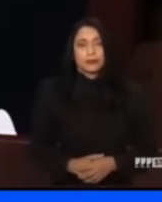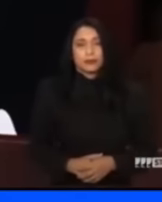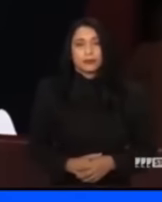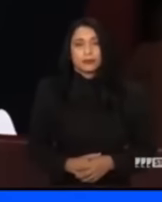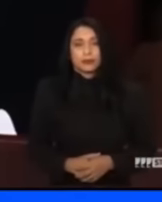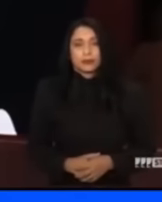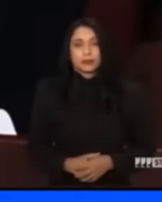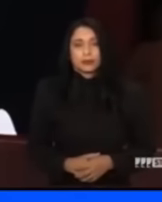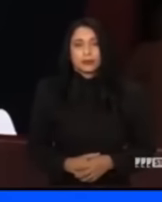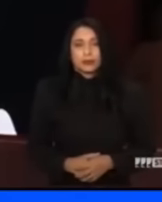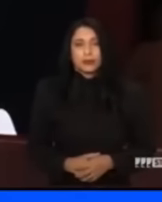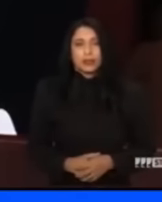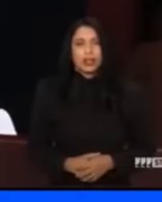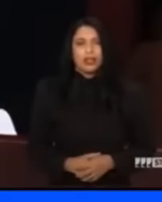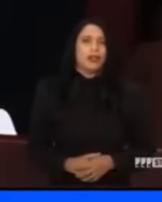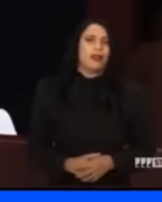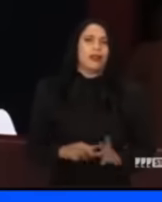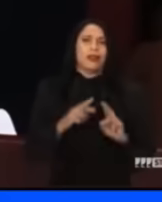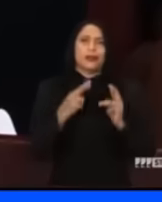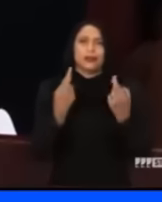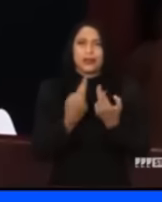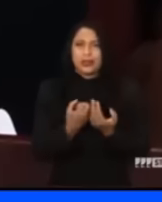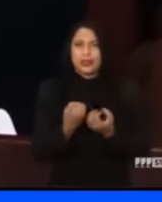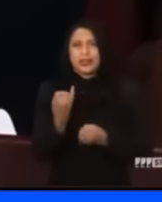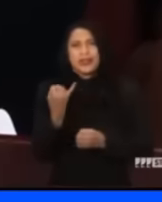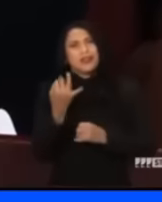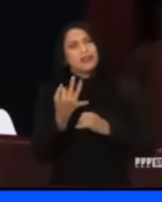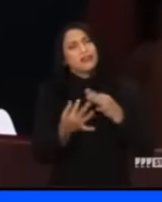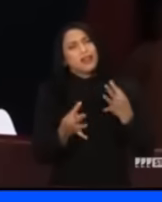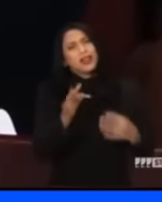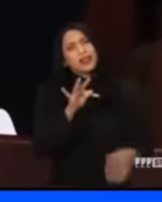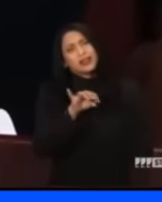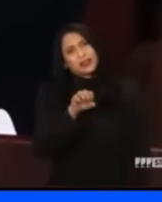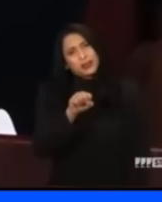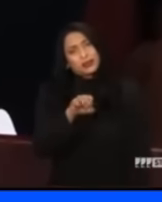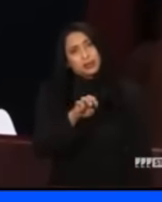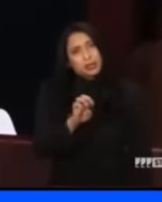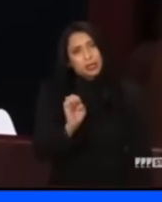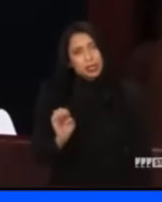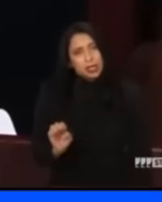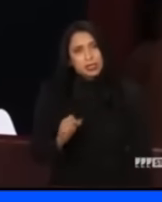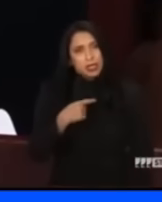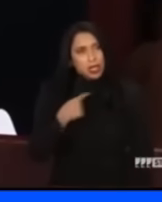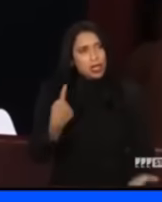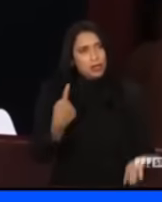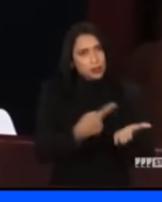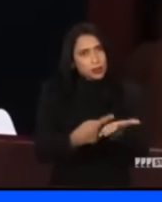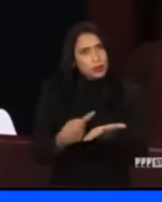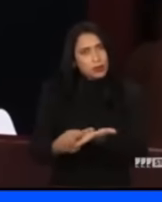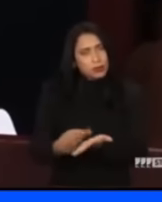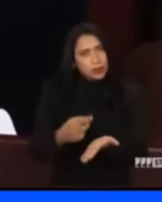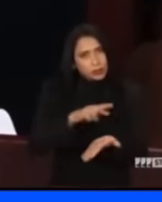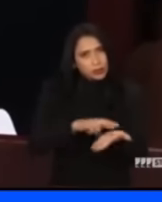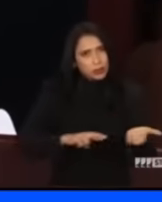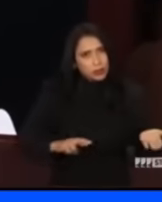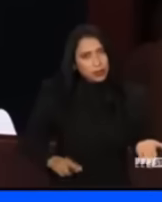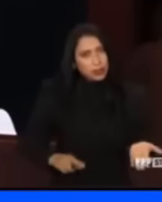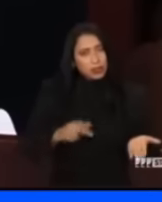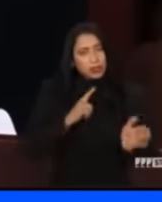E em várias reuniões, no Tribunal Superior Eleitoral, ficou acertado que o relatório